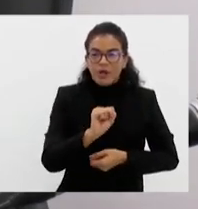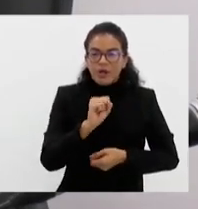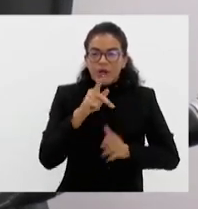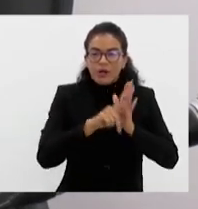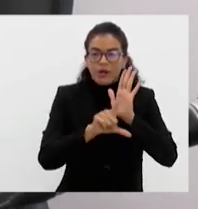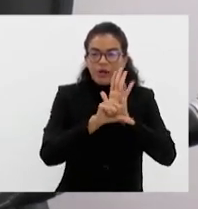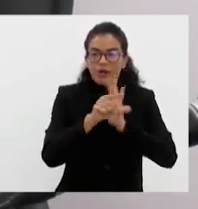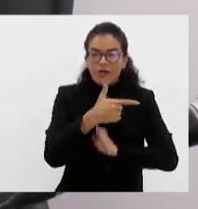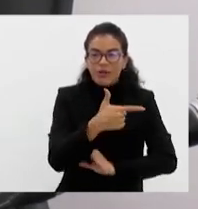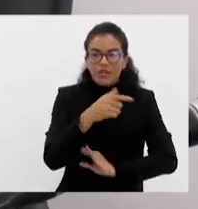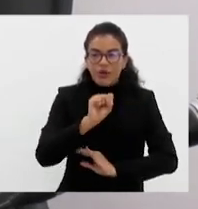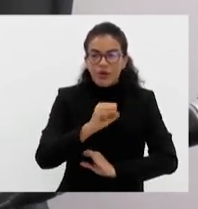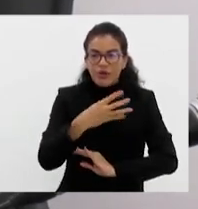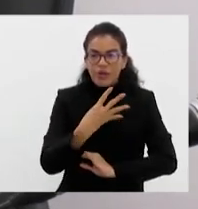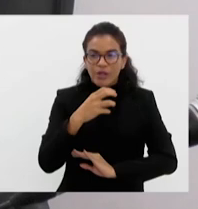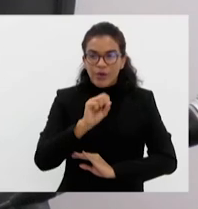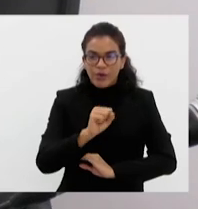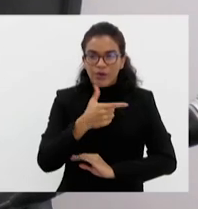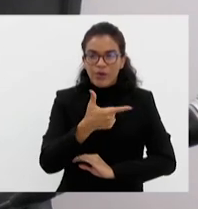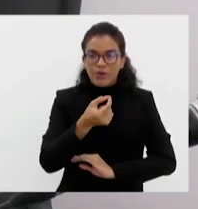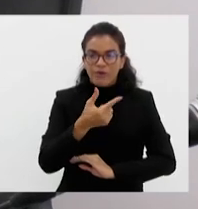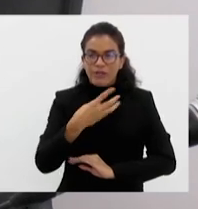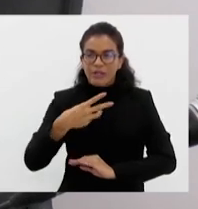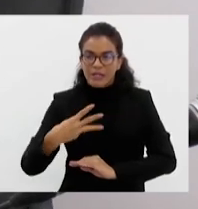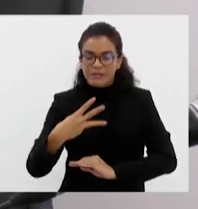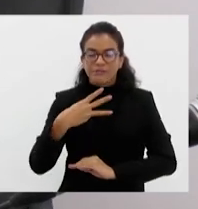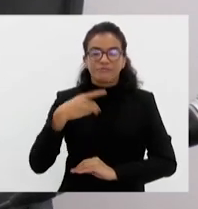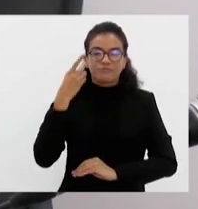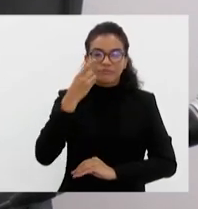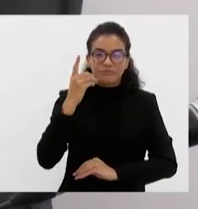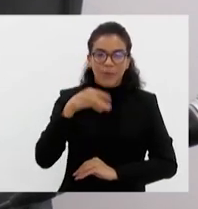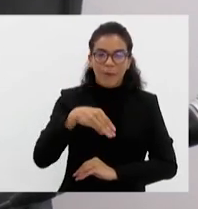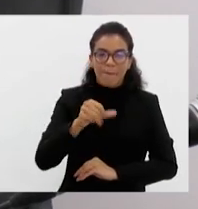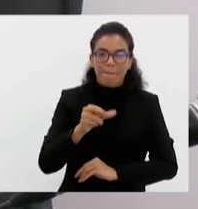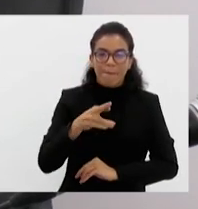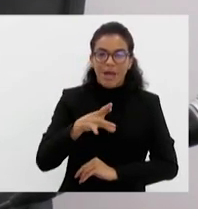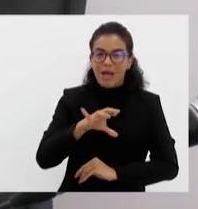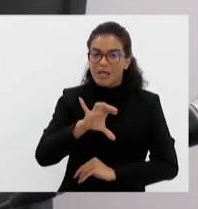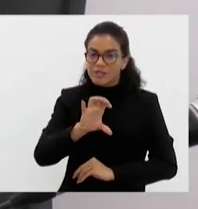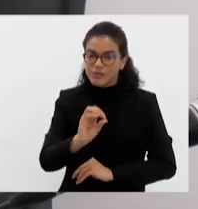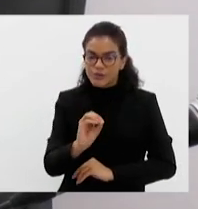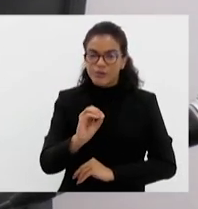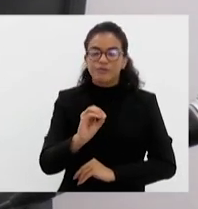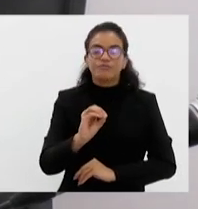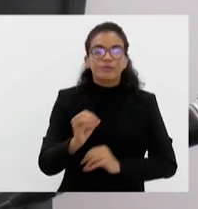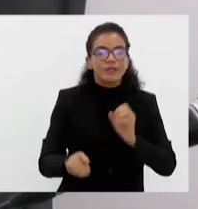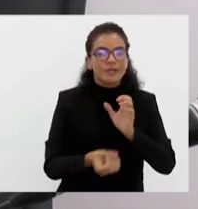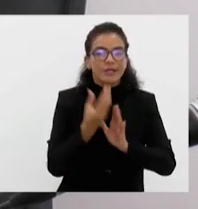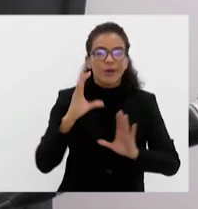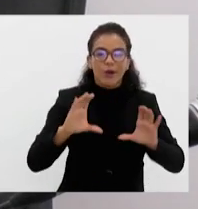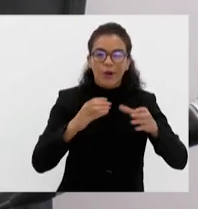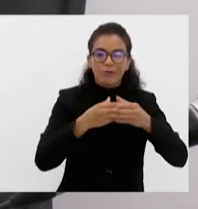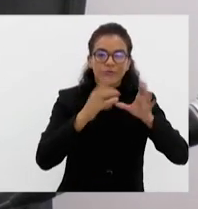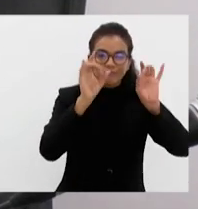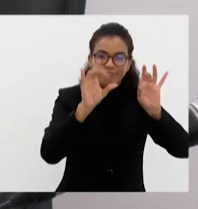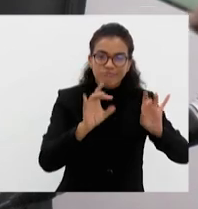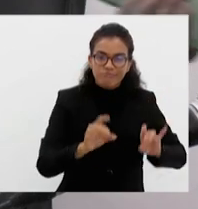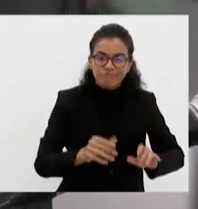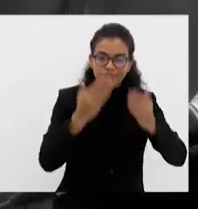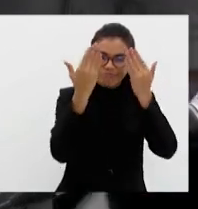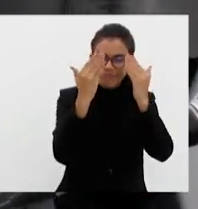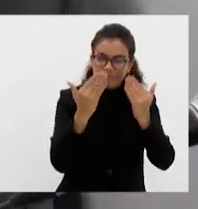PL 2848 de 23, de autoria do deputado Márcio Gualberto, que cria a Comissão Especial de